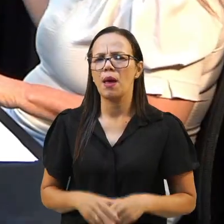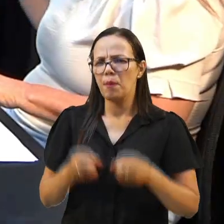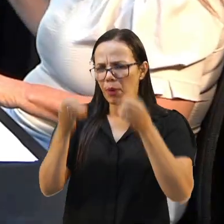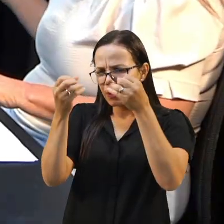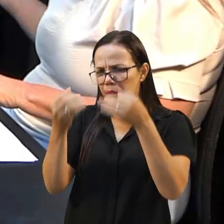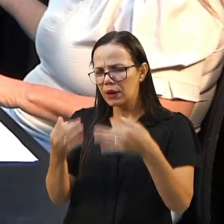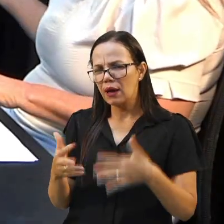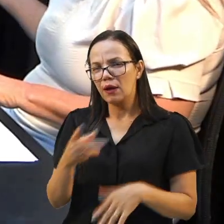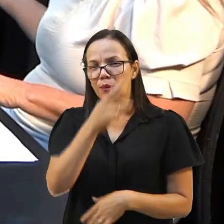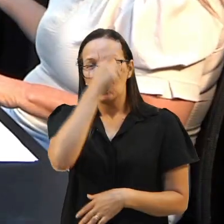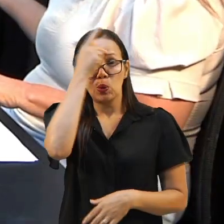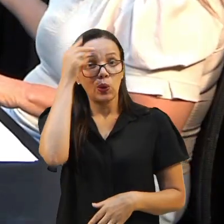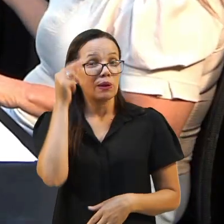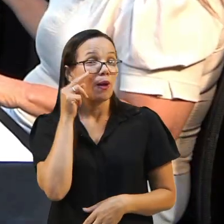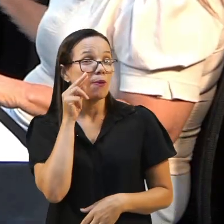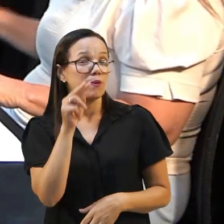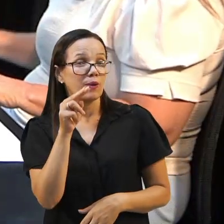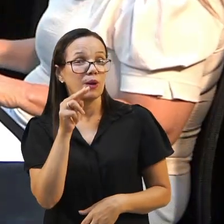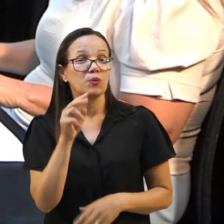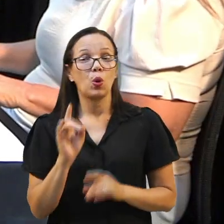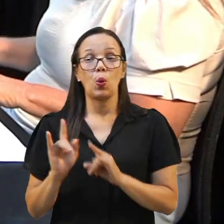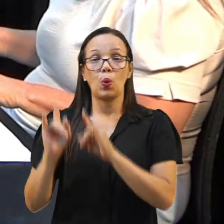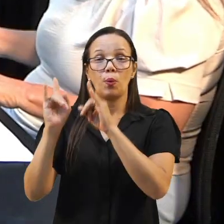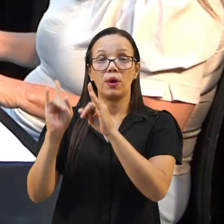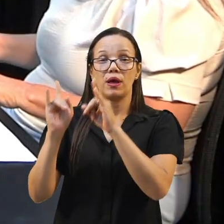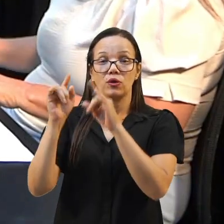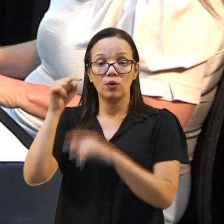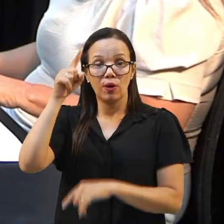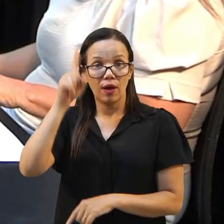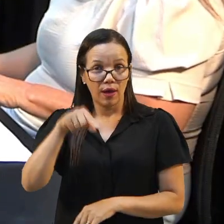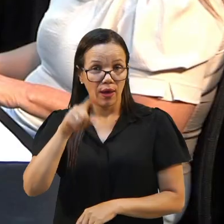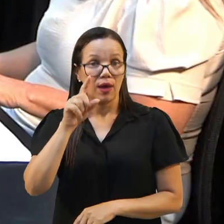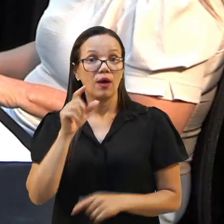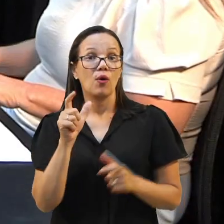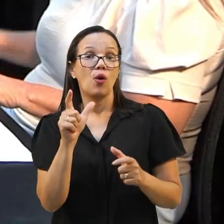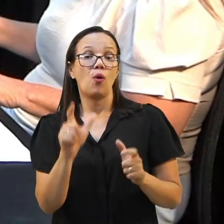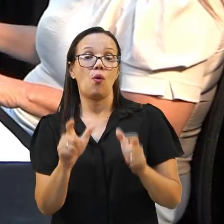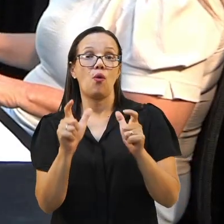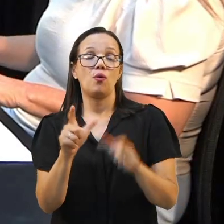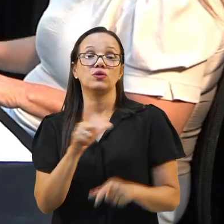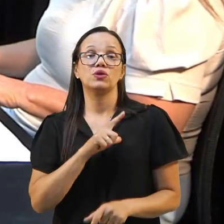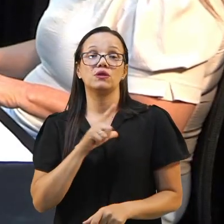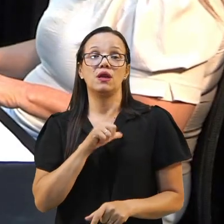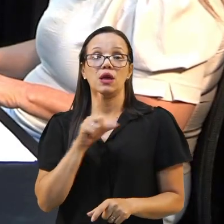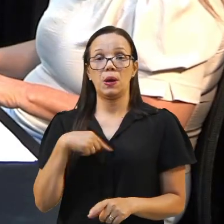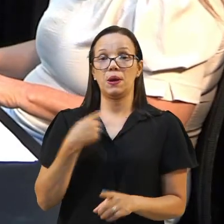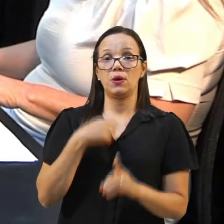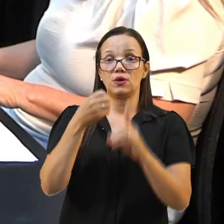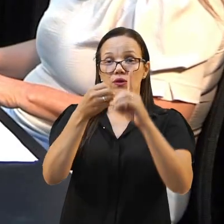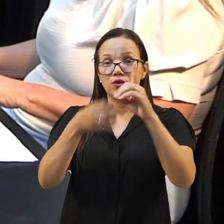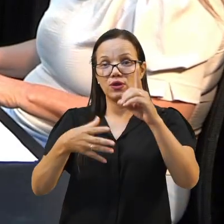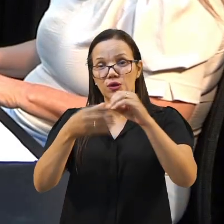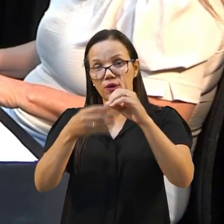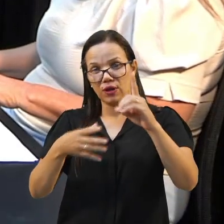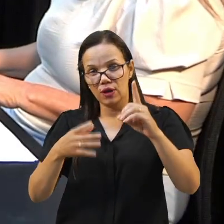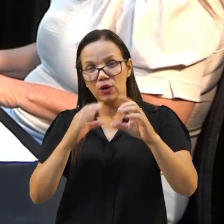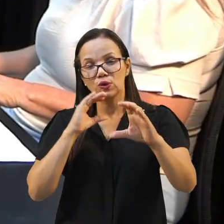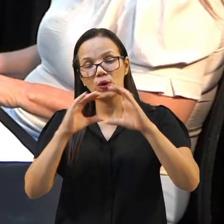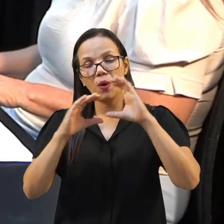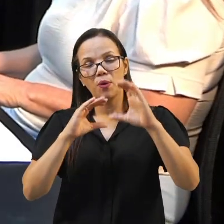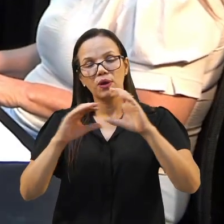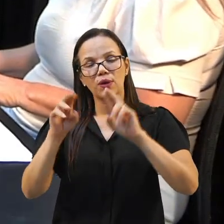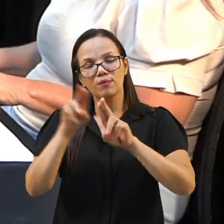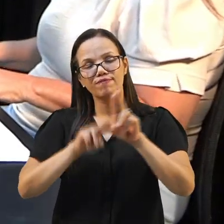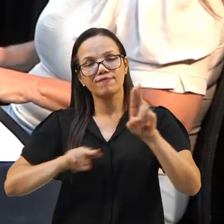explicar quem está nos ouvindo, Vitor Hugo, o prédio a que ele se refere é onde funciona a nossa diretoria de comunicação da UFO, não